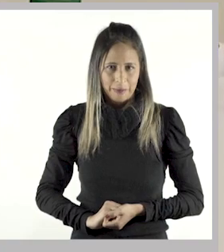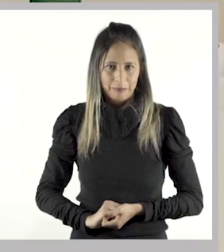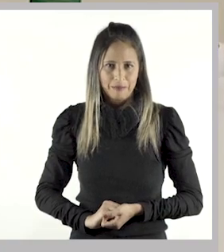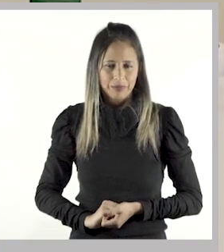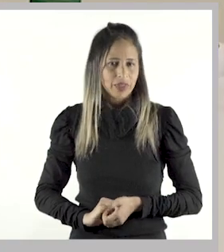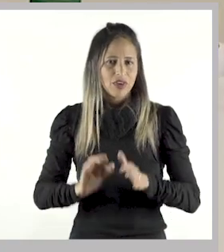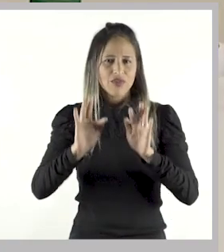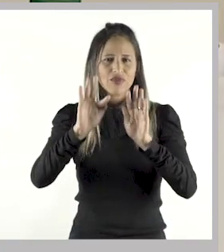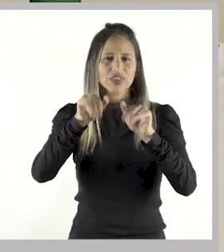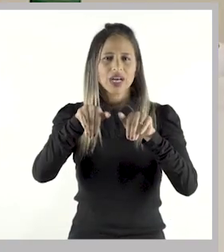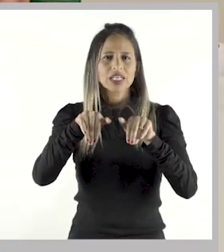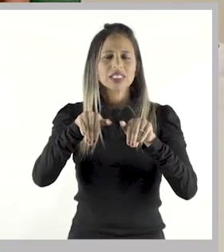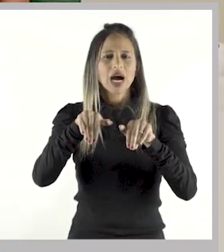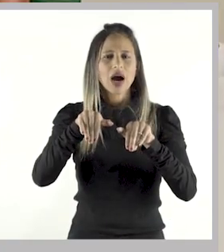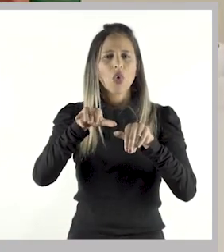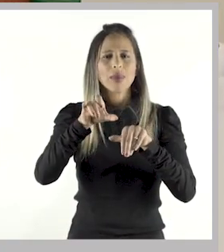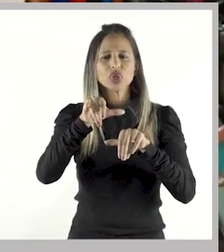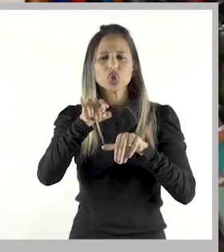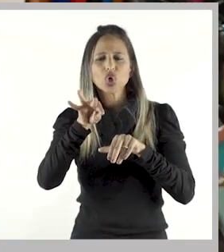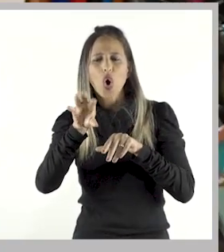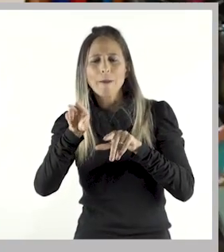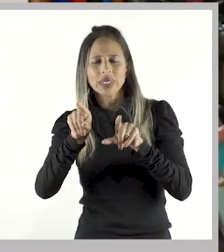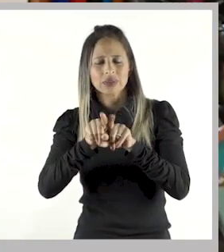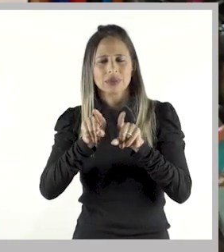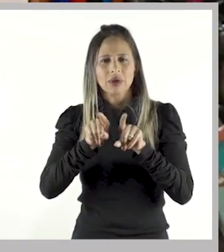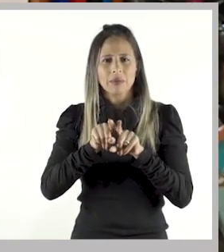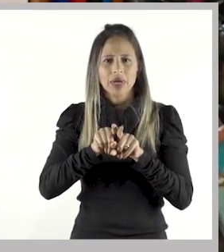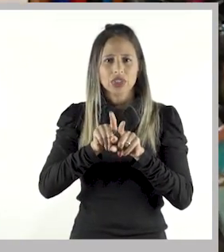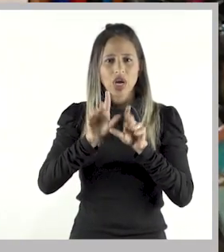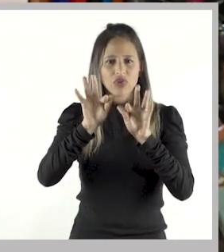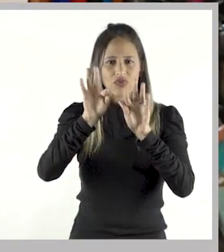talvez. Então, já estamos no final.